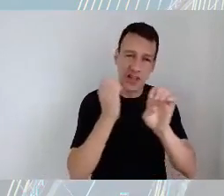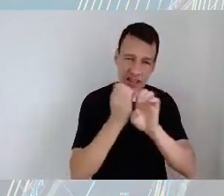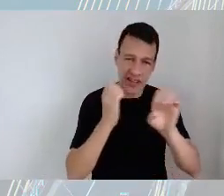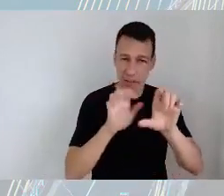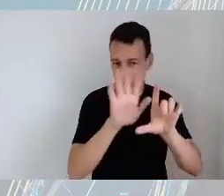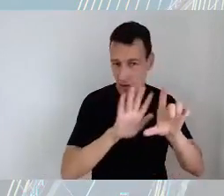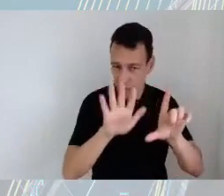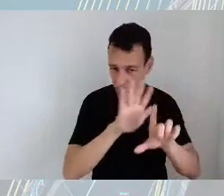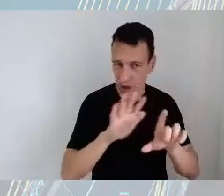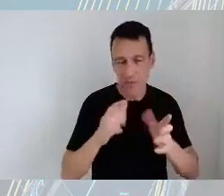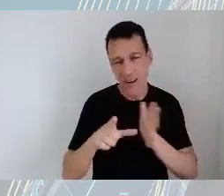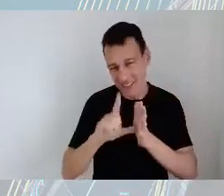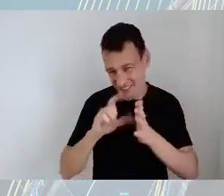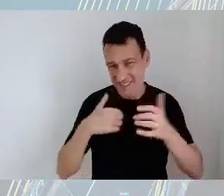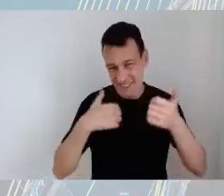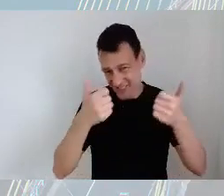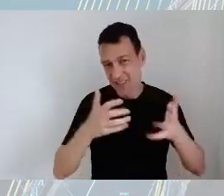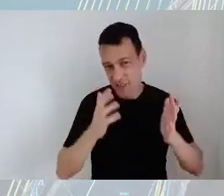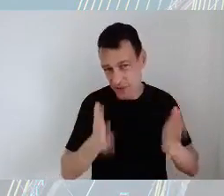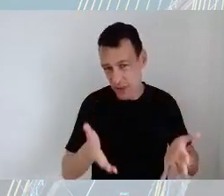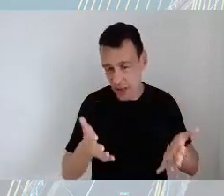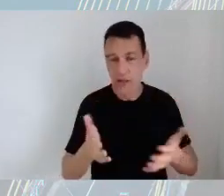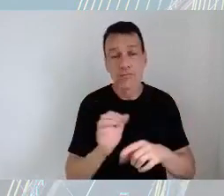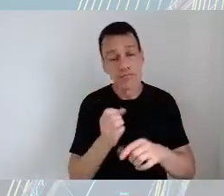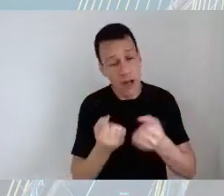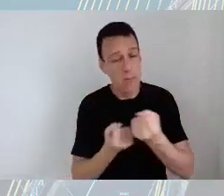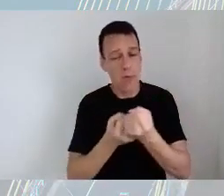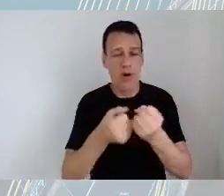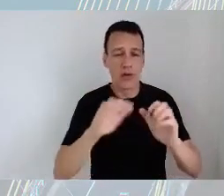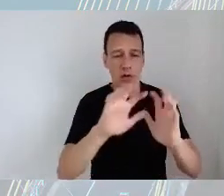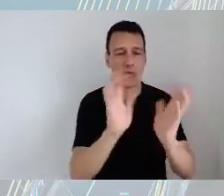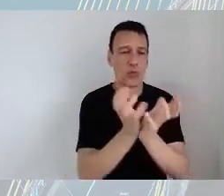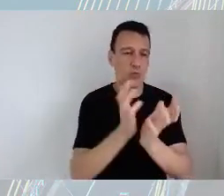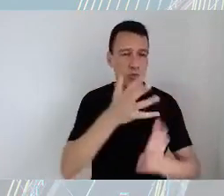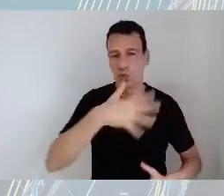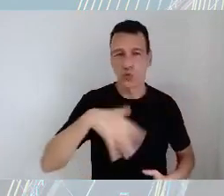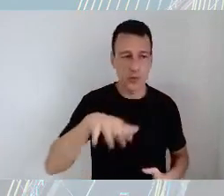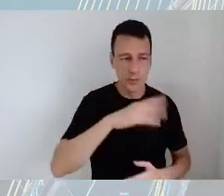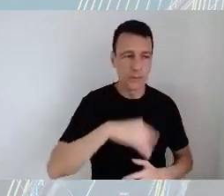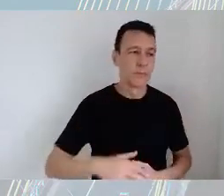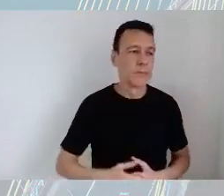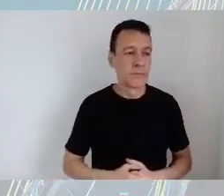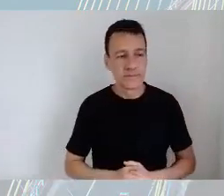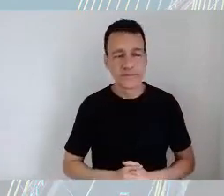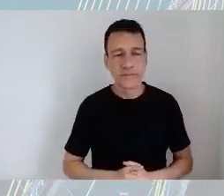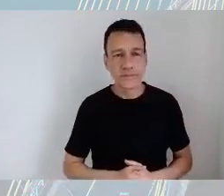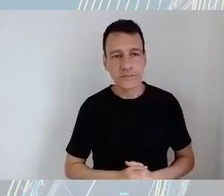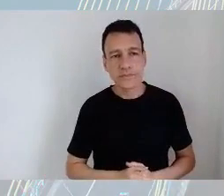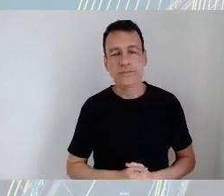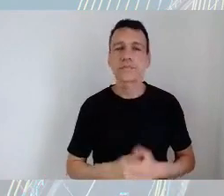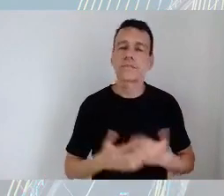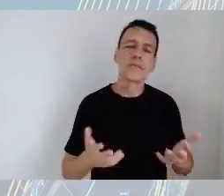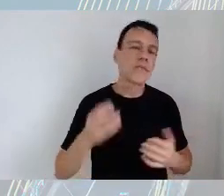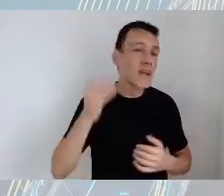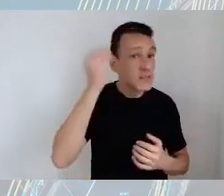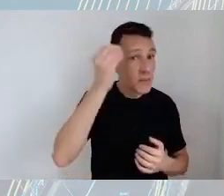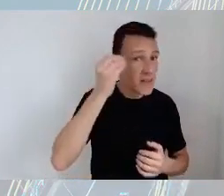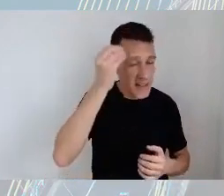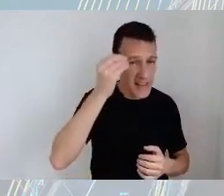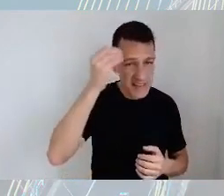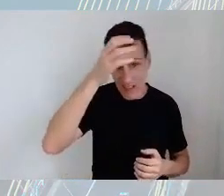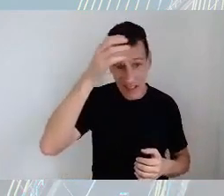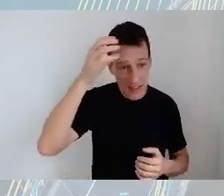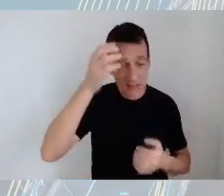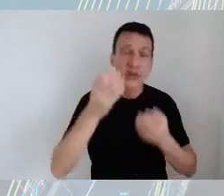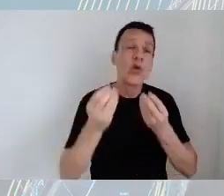gente utiliza AI para melhorar a experiência dos nossos clientes, né? Quando a gente fala de experiência do cliente, a gente tem esse funil aqui que é clássico,